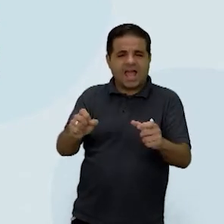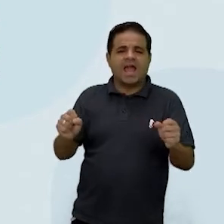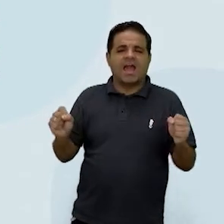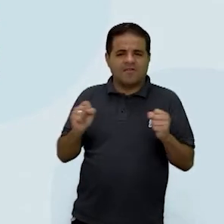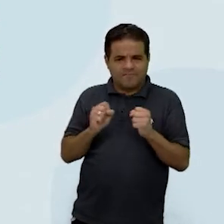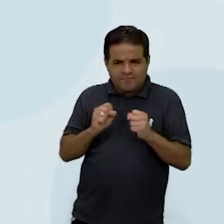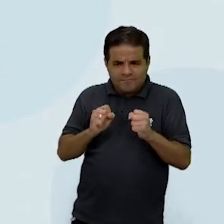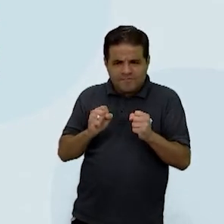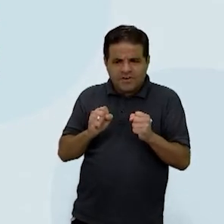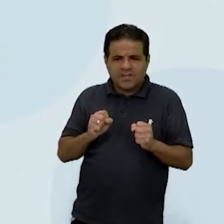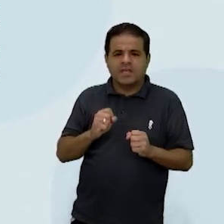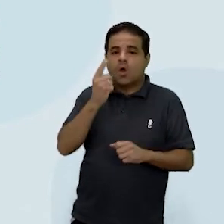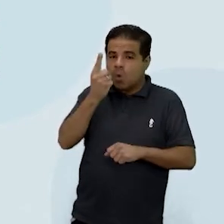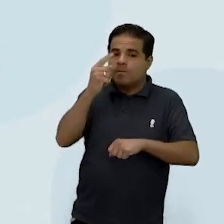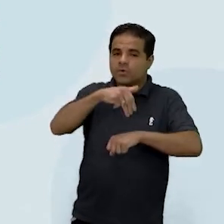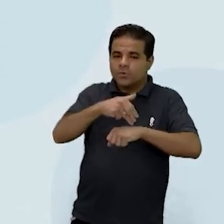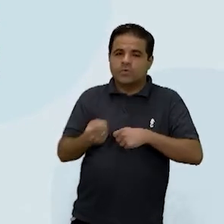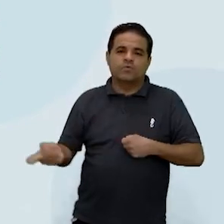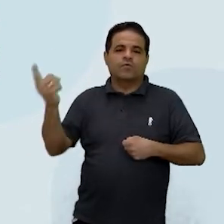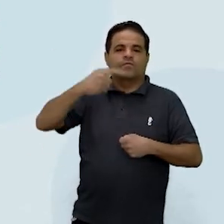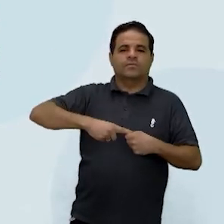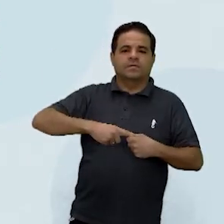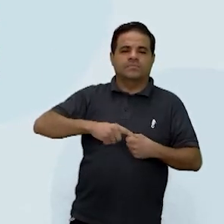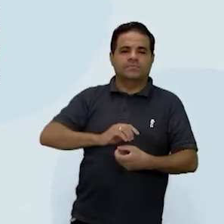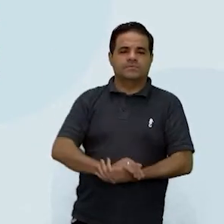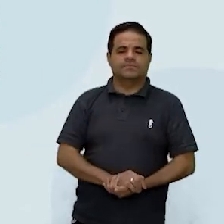1 minuto, a gente volta.